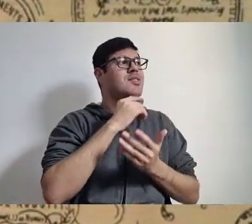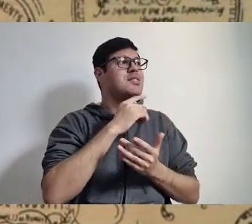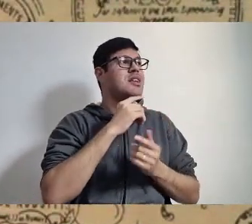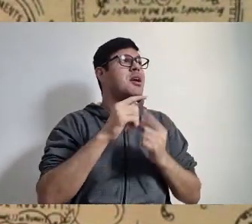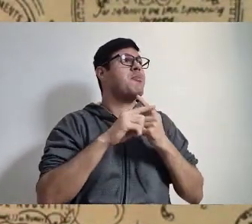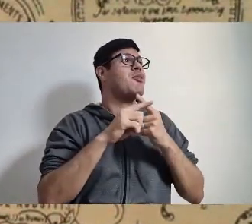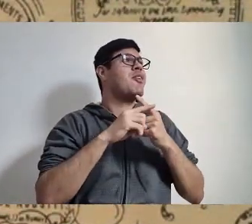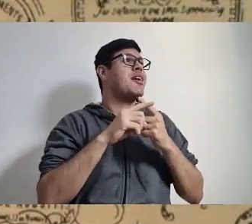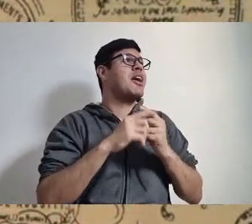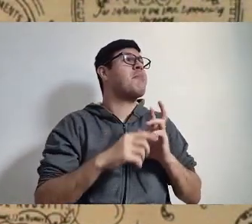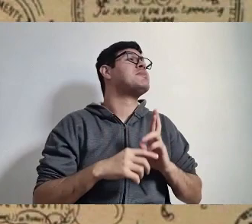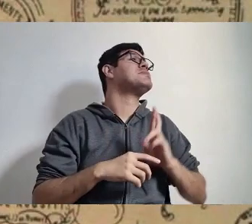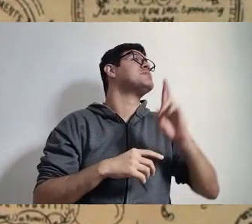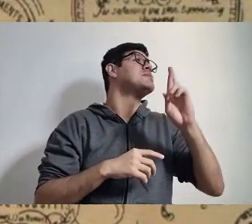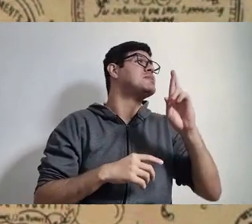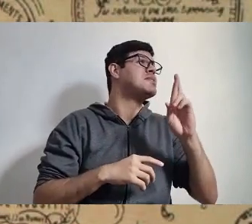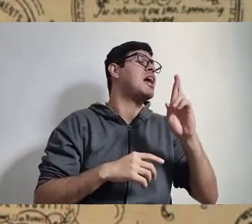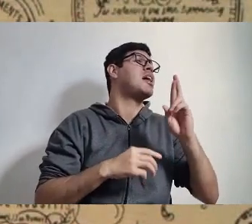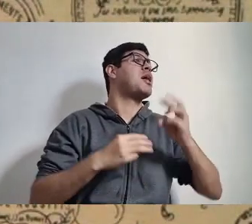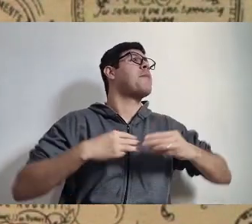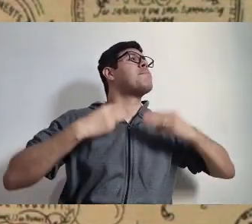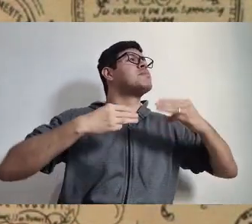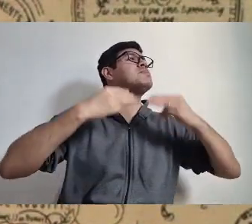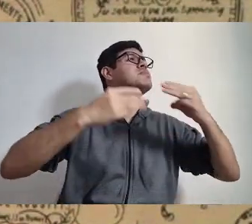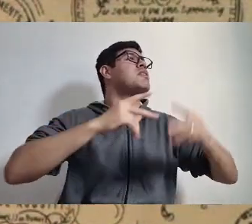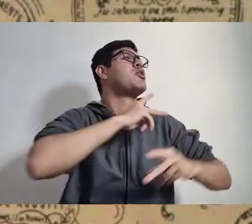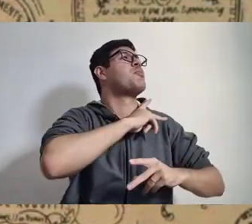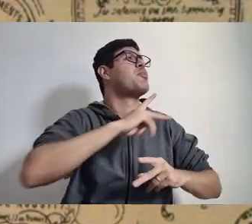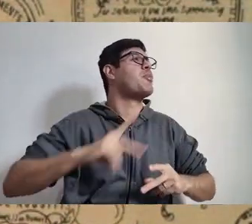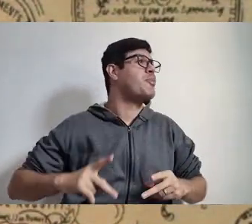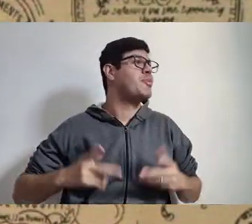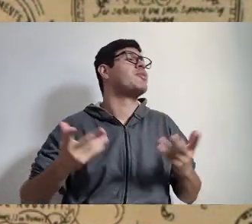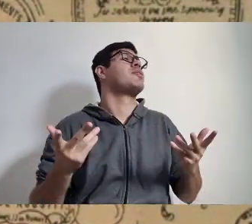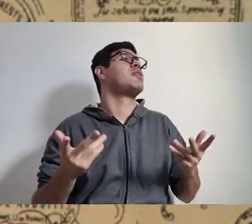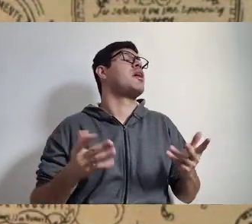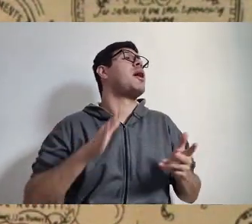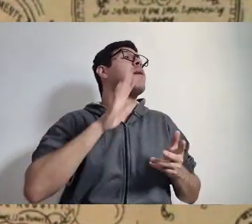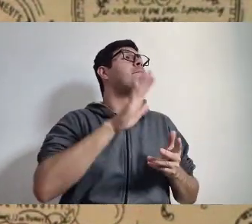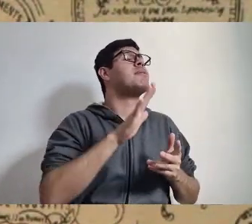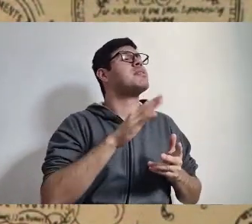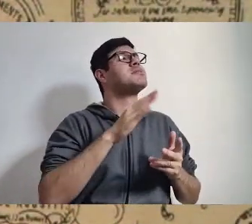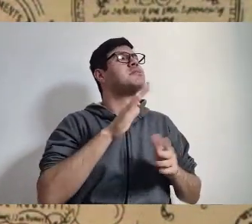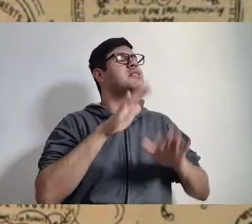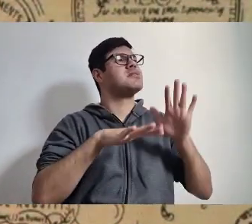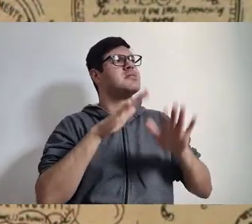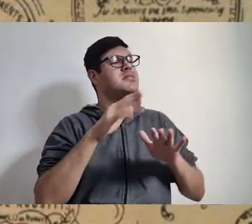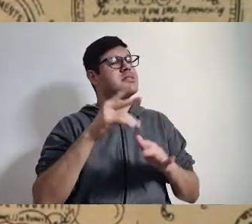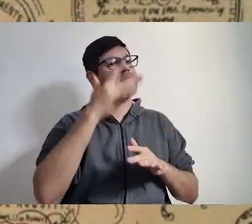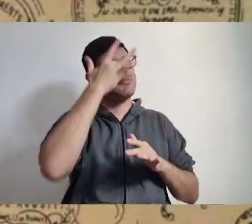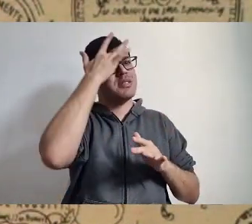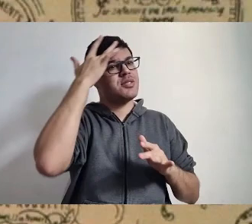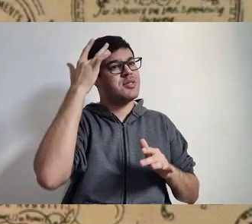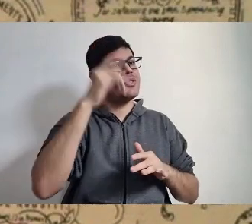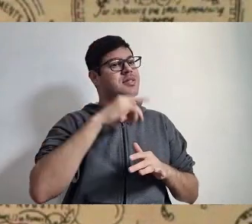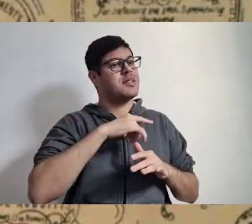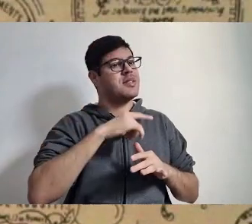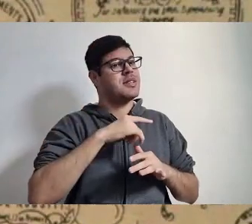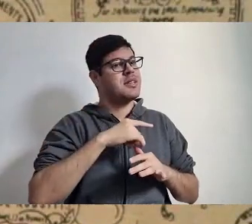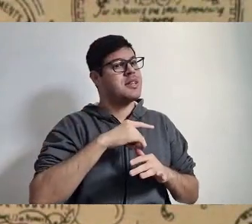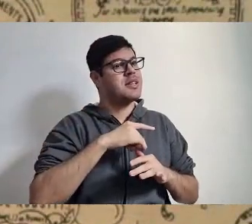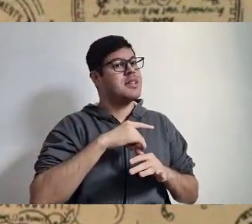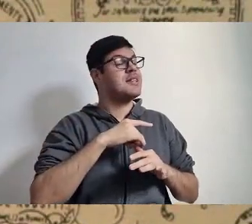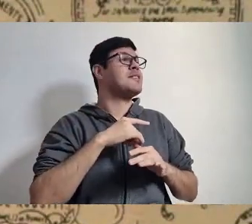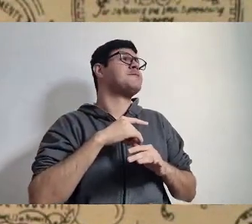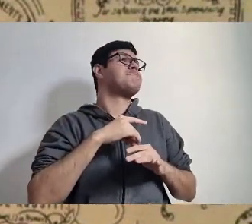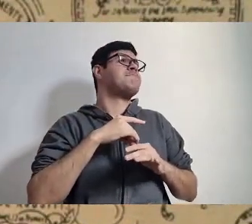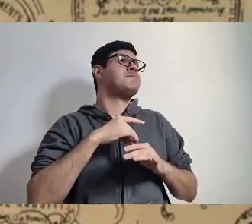representar no Ministério Público, correr atrás, garantir aí. O que eu tenho pego, por exemplo, são muitos casos de pessoas que estão ali, inclusive internada